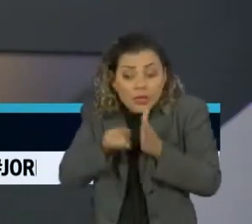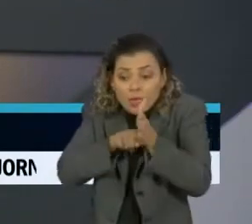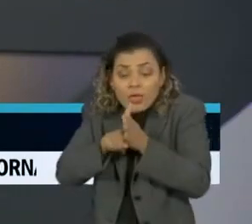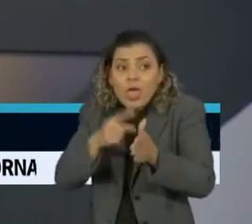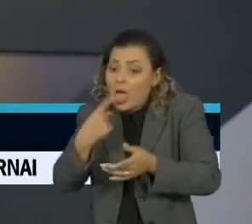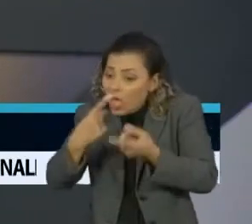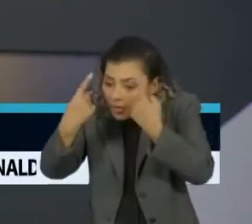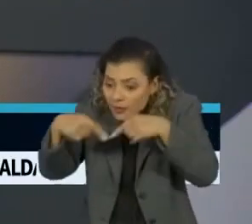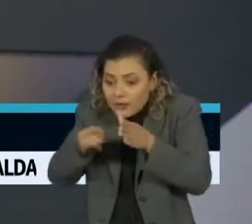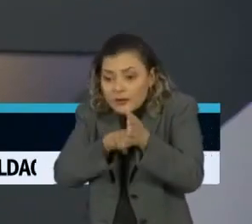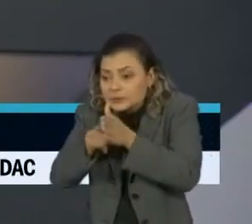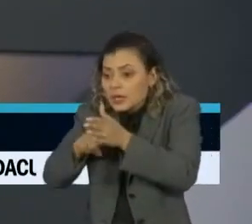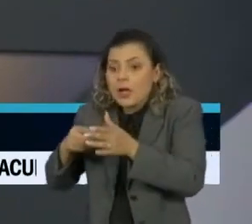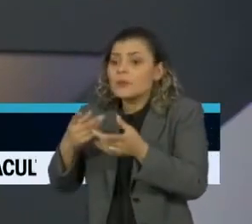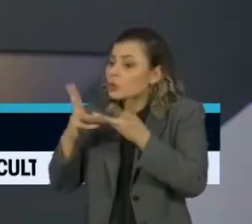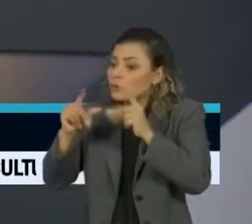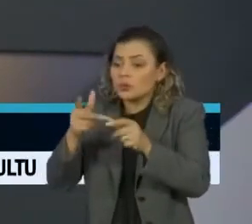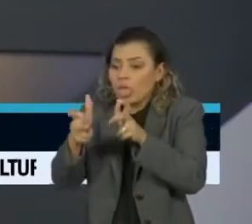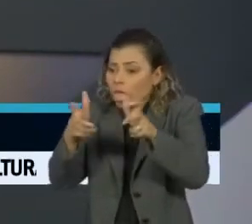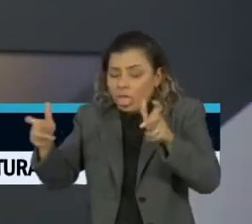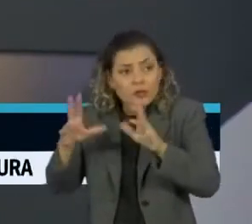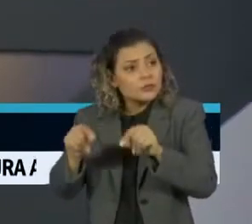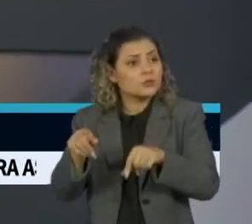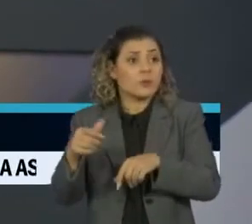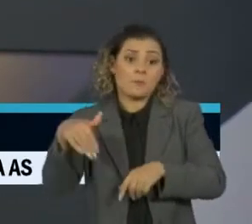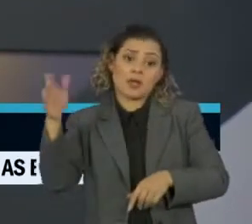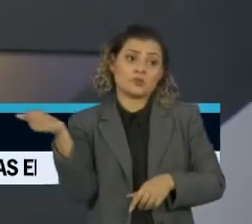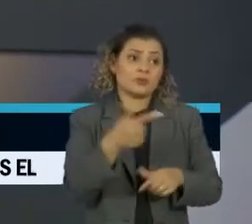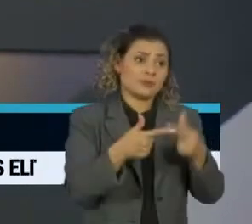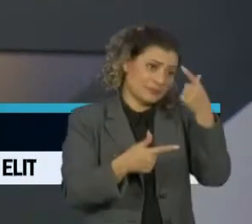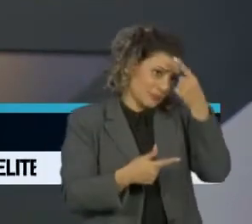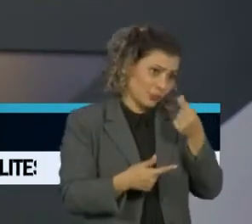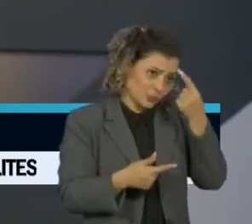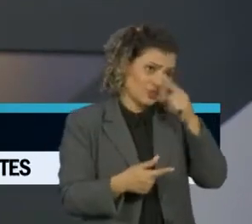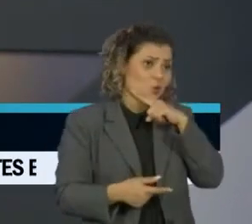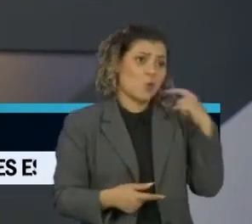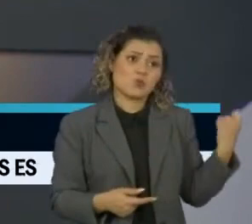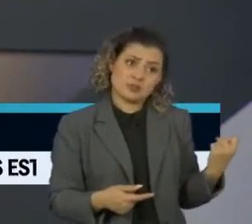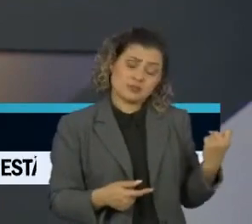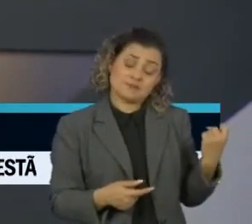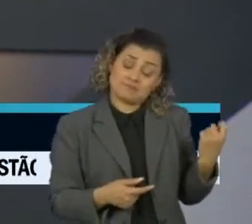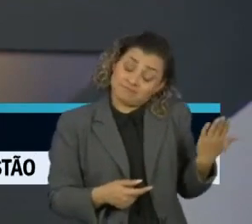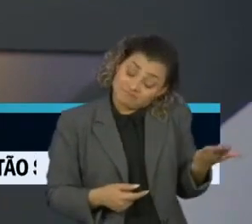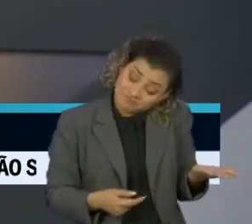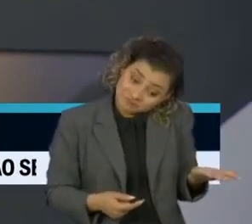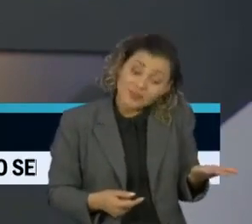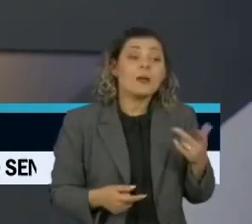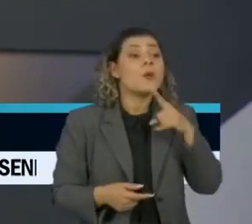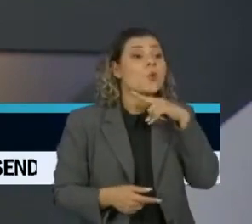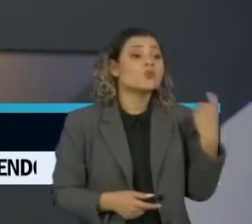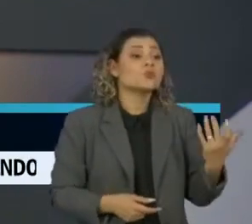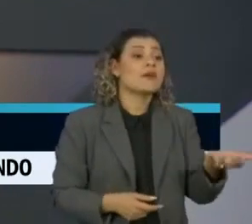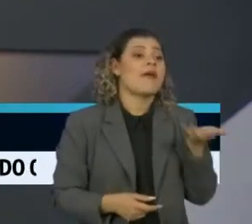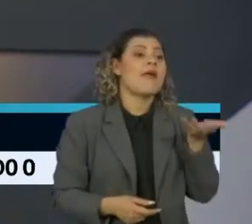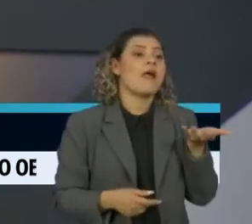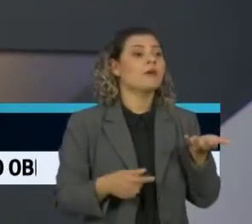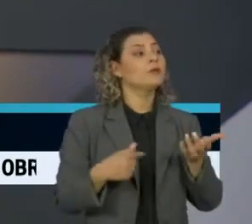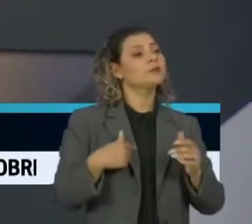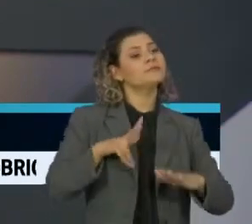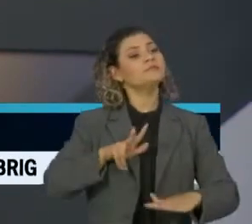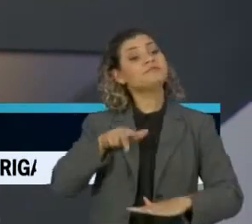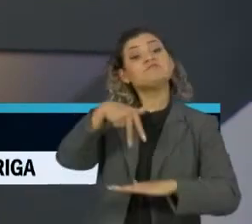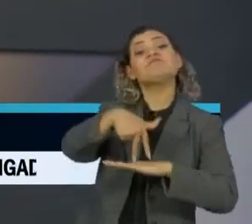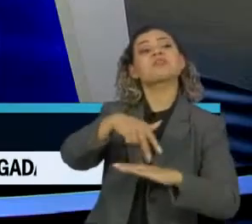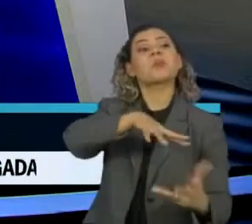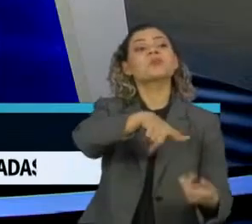russos, o nosso querido Putin aí, né? Então, o que ele quer? Ele quer de novo pôr um pé, certo, no cenário mundial